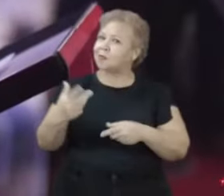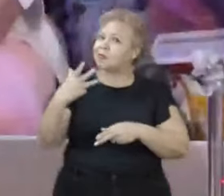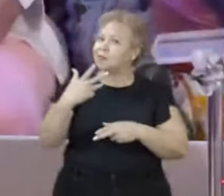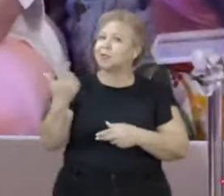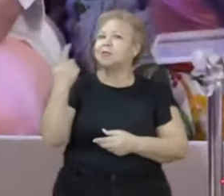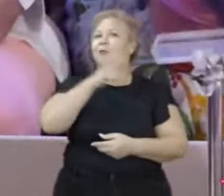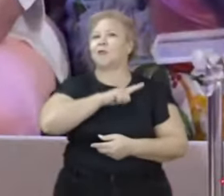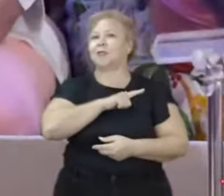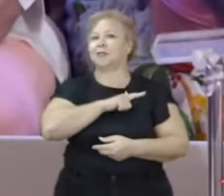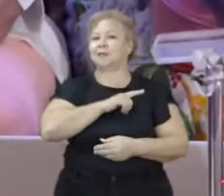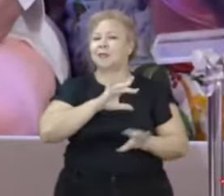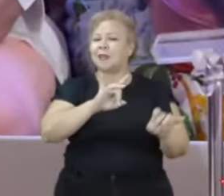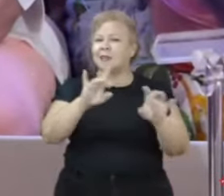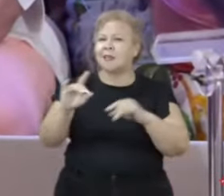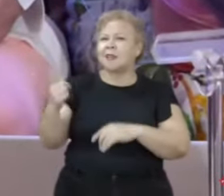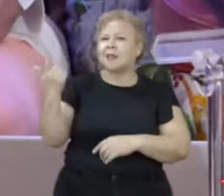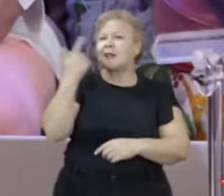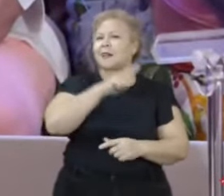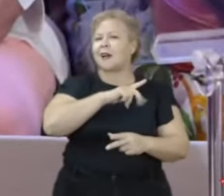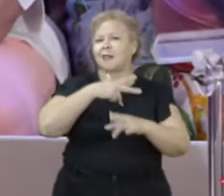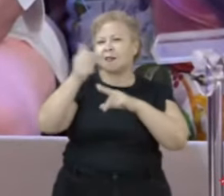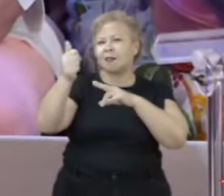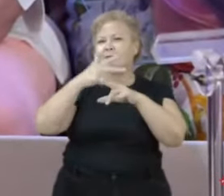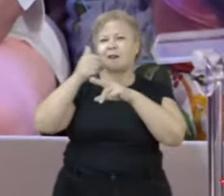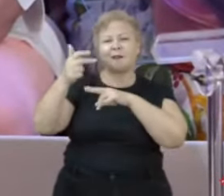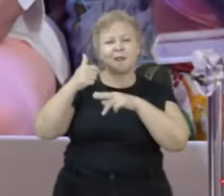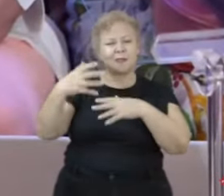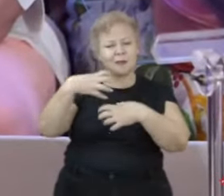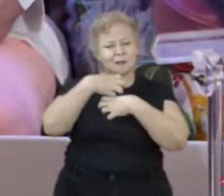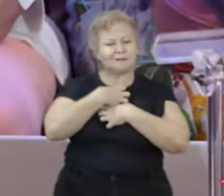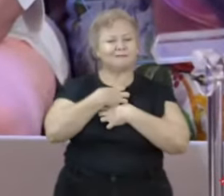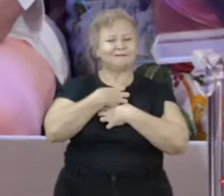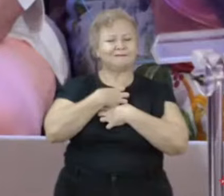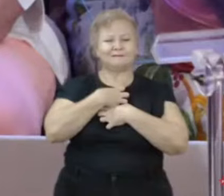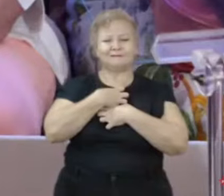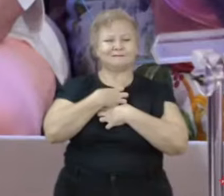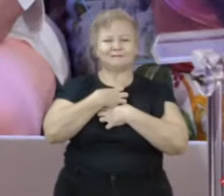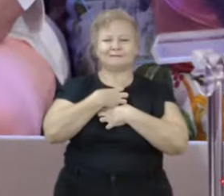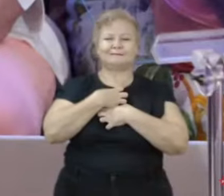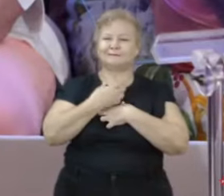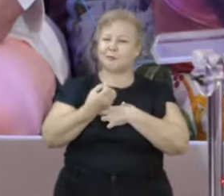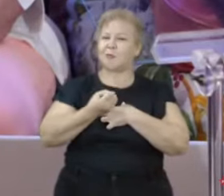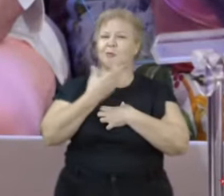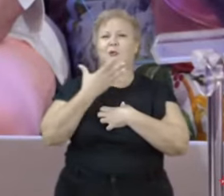cada vitória, uma mais expressiva e suada que a outra.